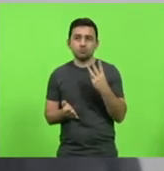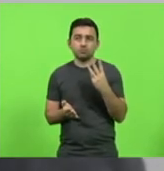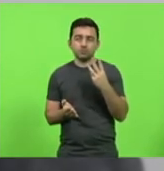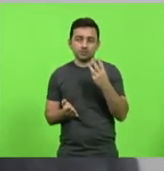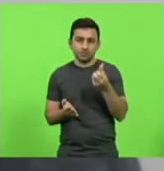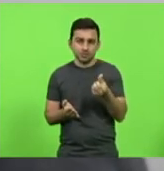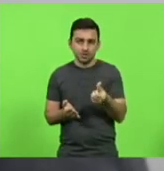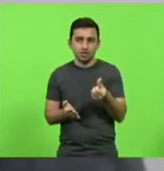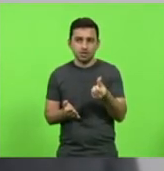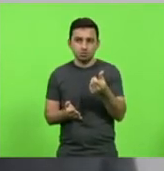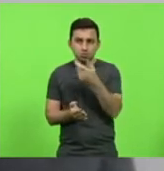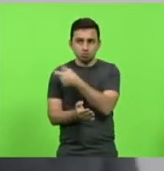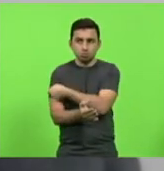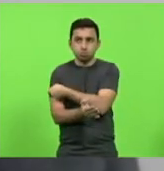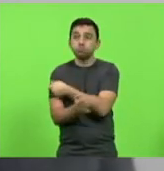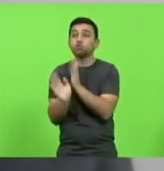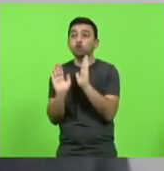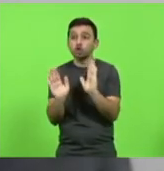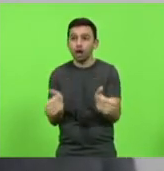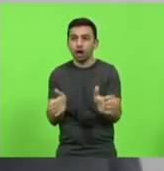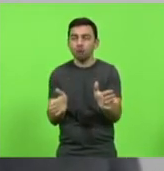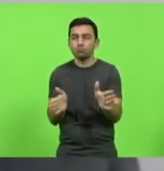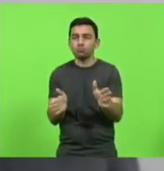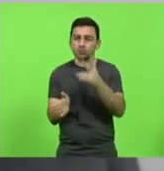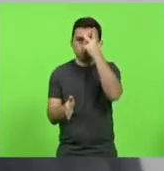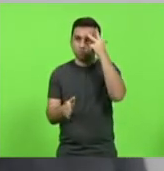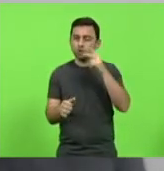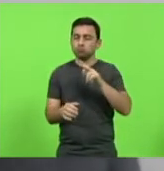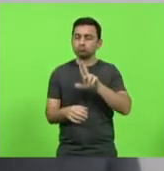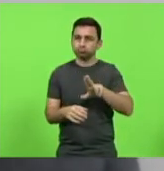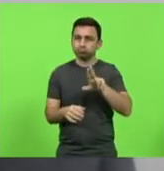1.892.236 doses já foram aplicadas, sendo